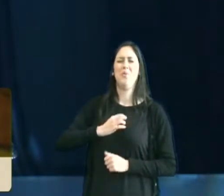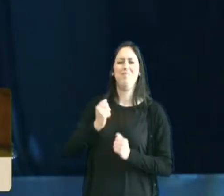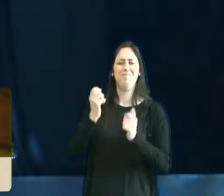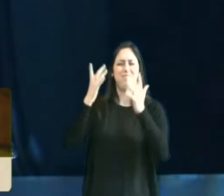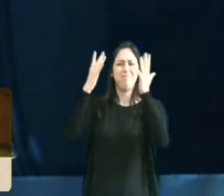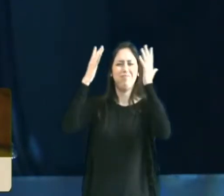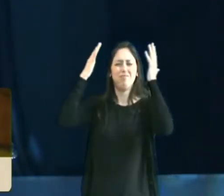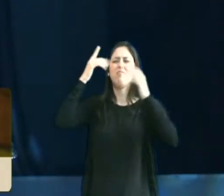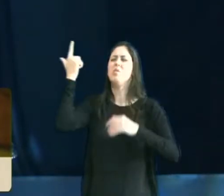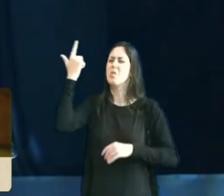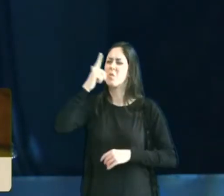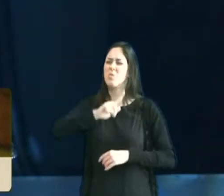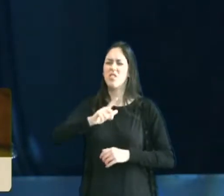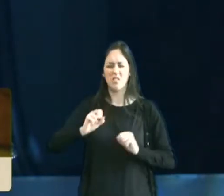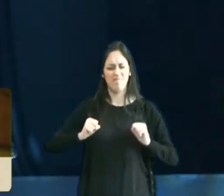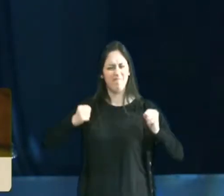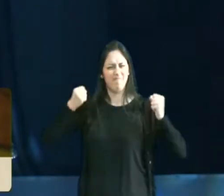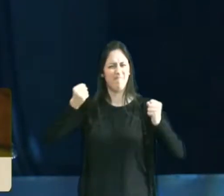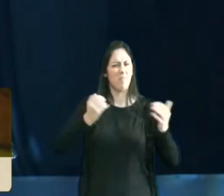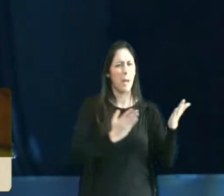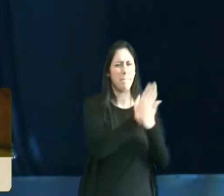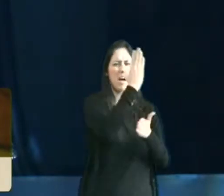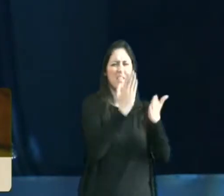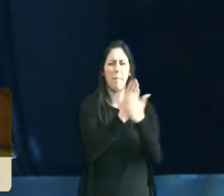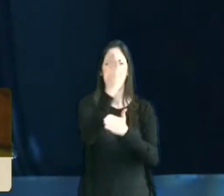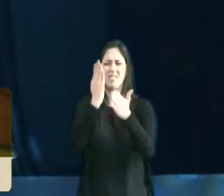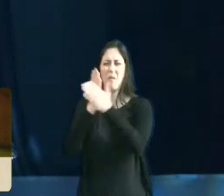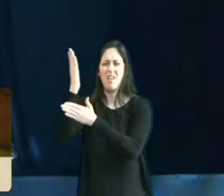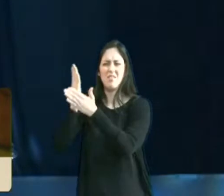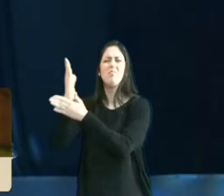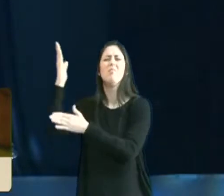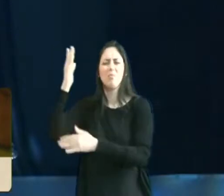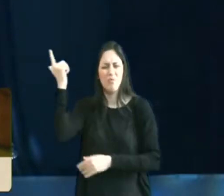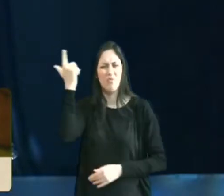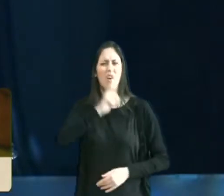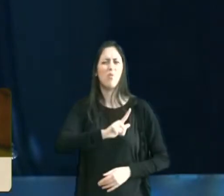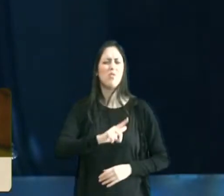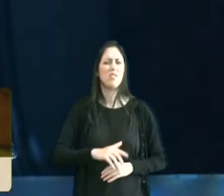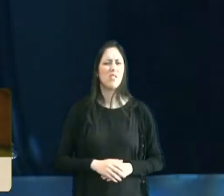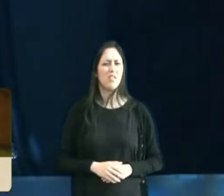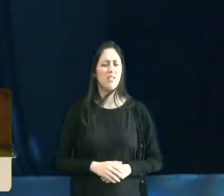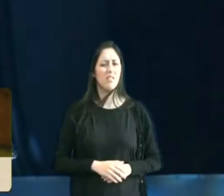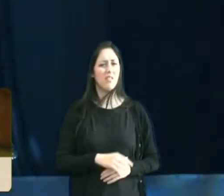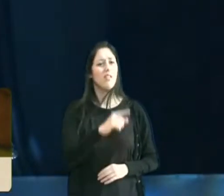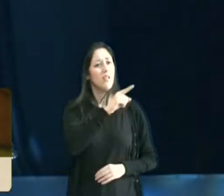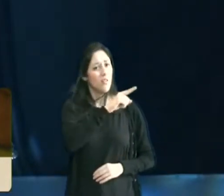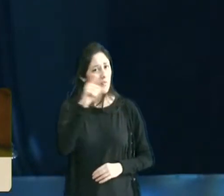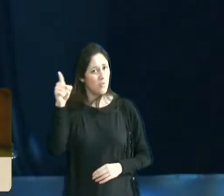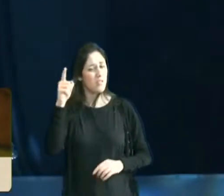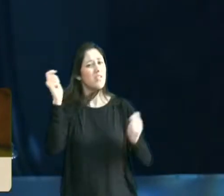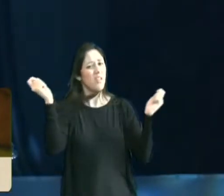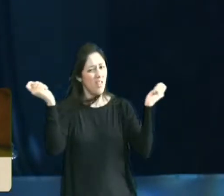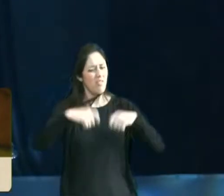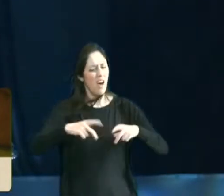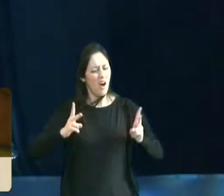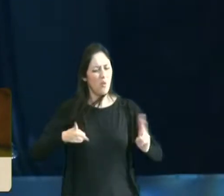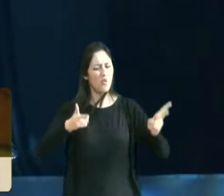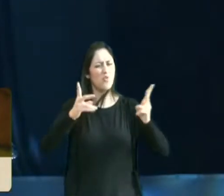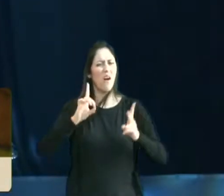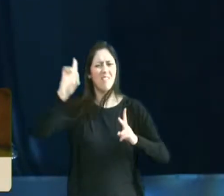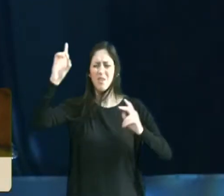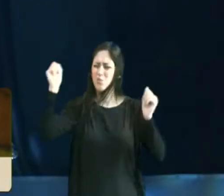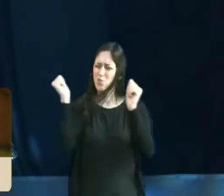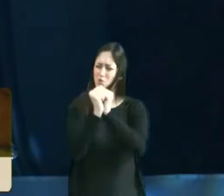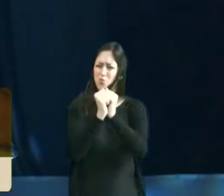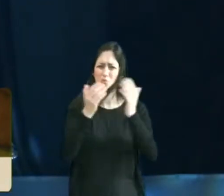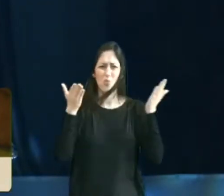as demandas que parecem inesgotáveis. Você pode voltar, o Senhor é contigo. Você pode ir para